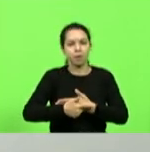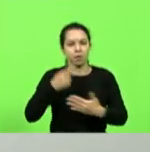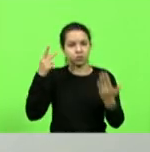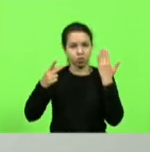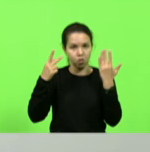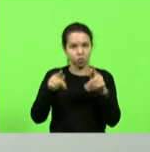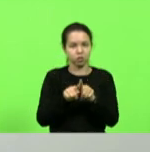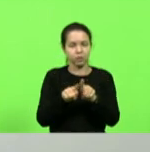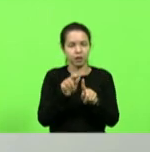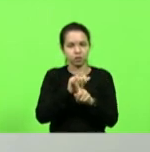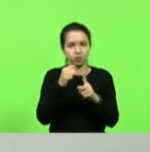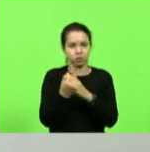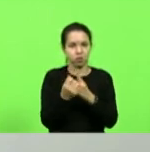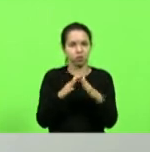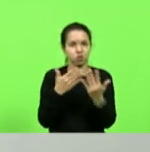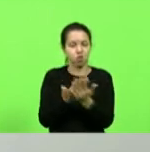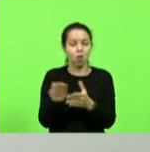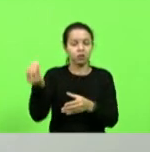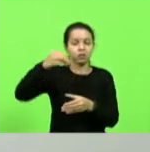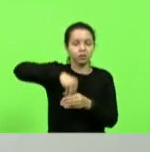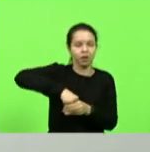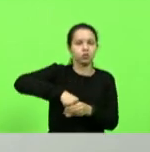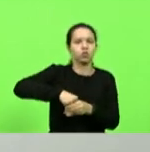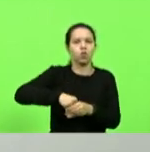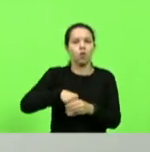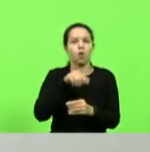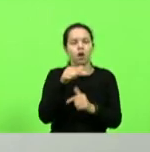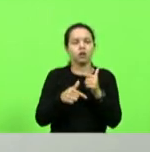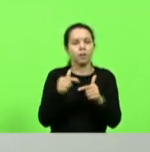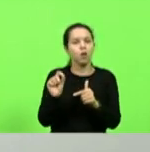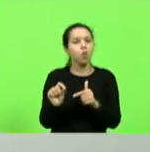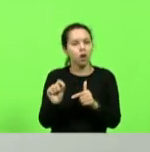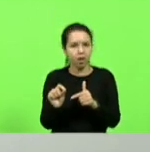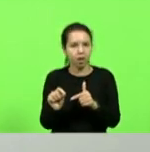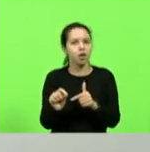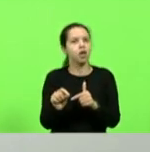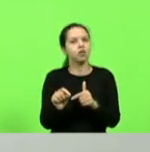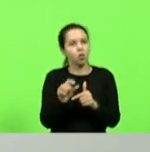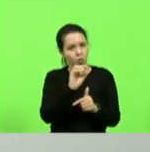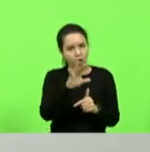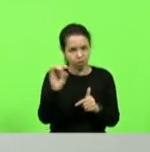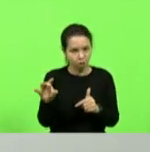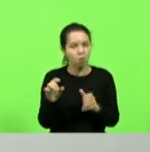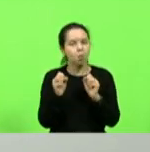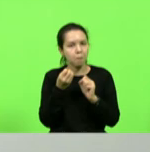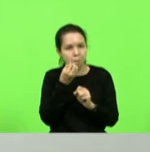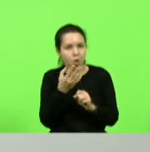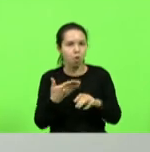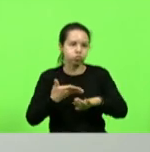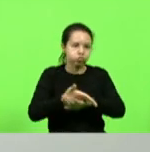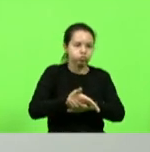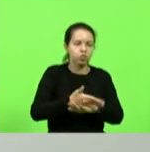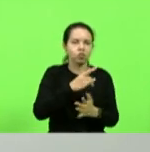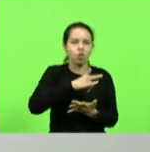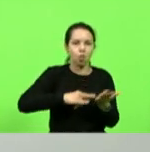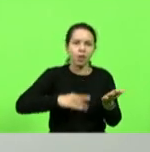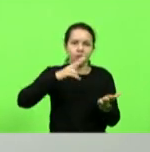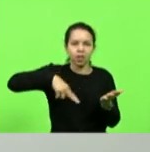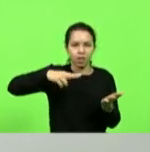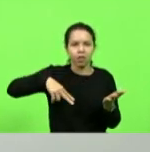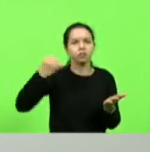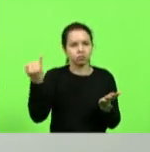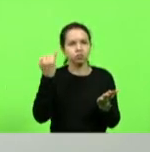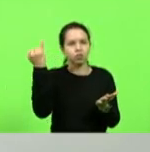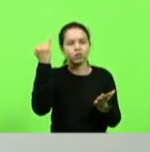escola. Acho que é bem adequado que todos tenham acesso a esse documento. Nós vamos também, então, socializar essa informação